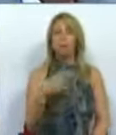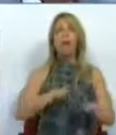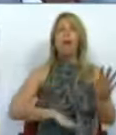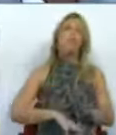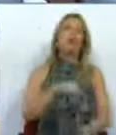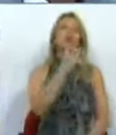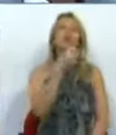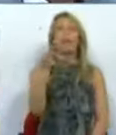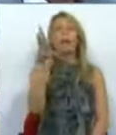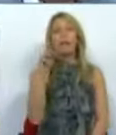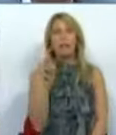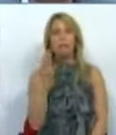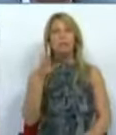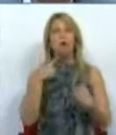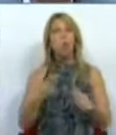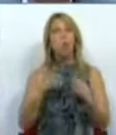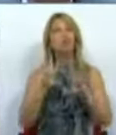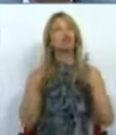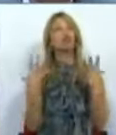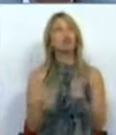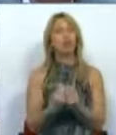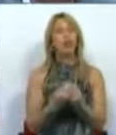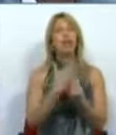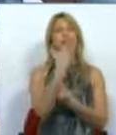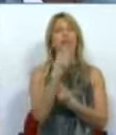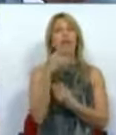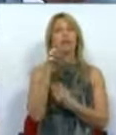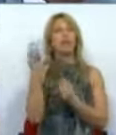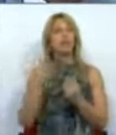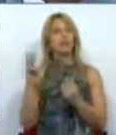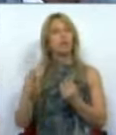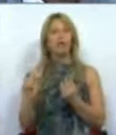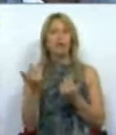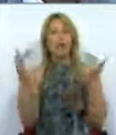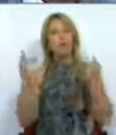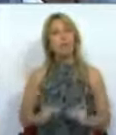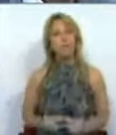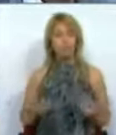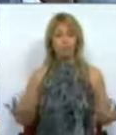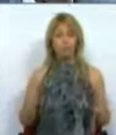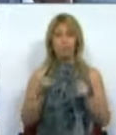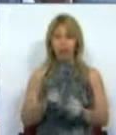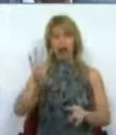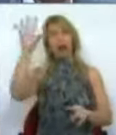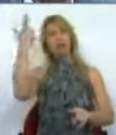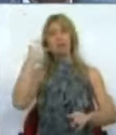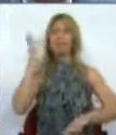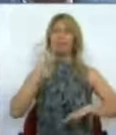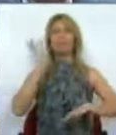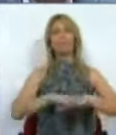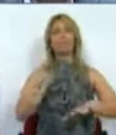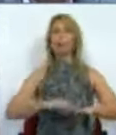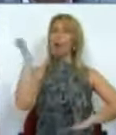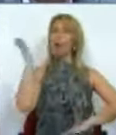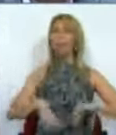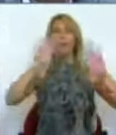totais inferiores a 190 milhões de euros. Ora, um ajustamento desta natureza não acontece por golpe de magia.